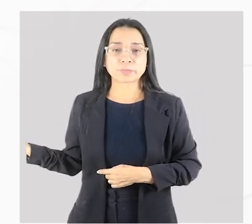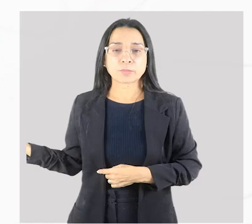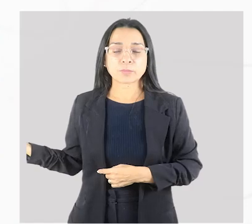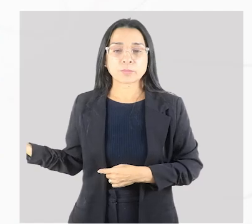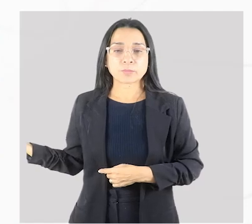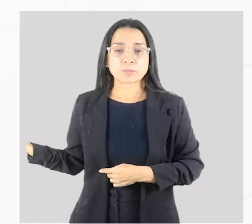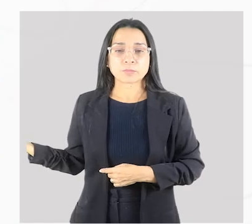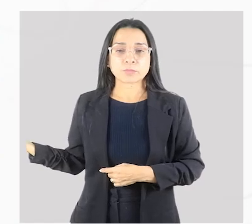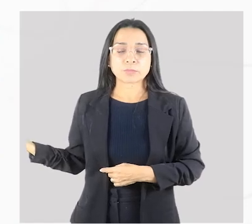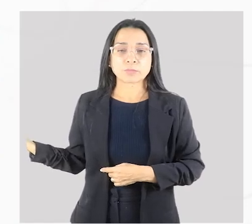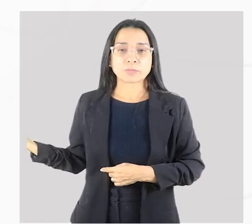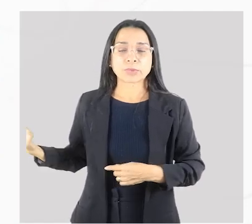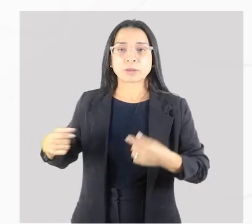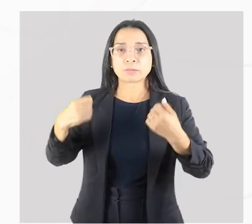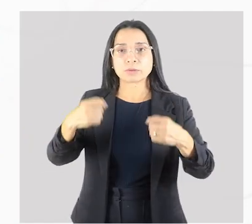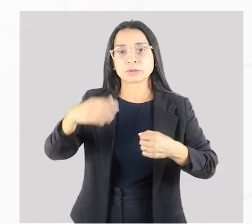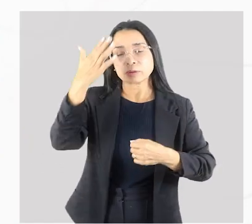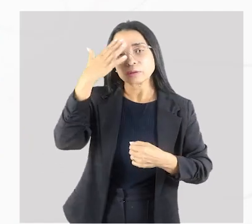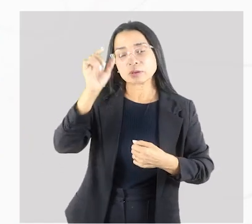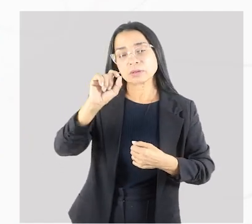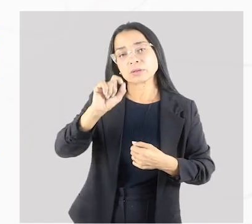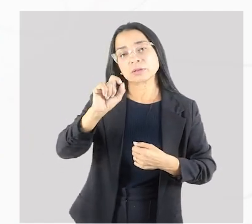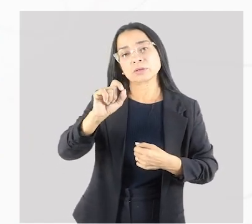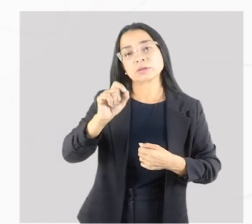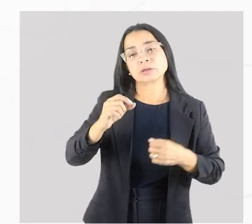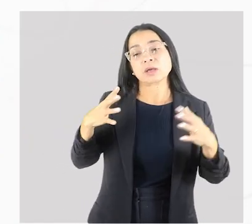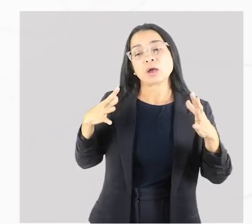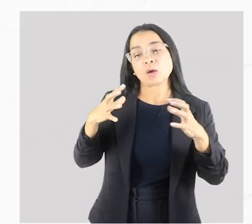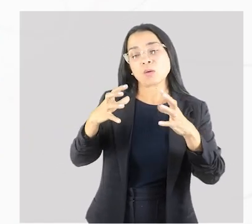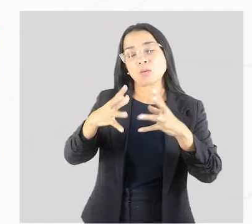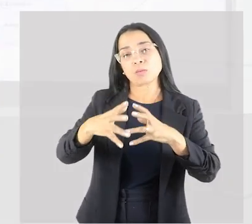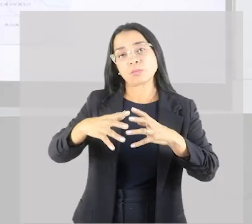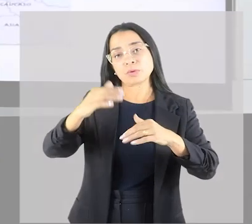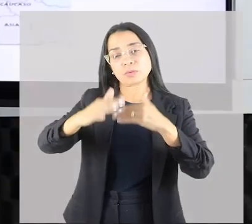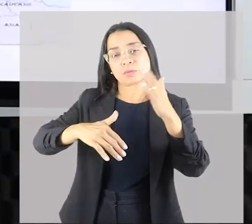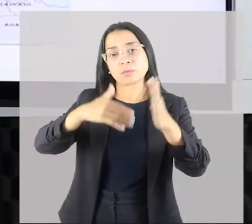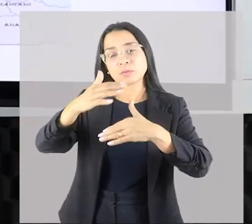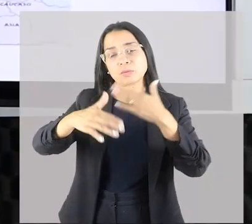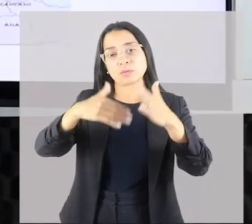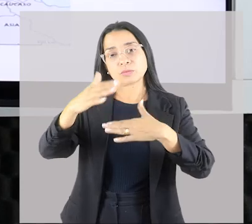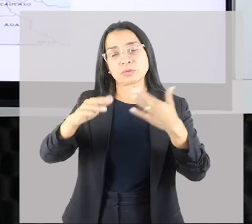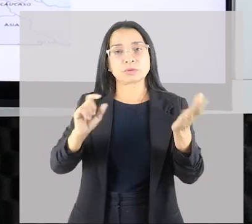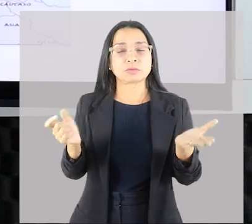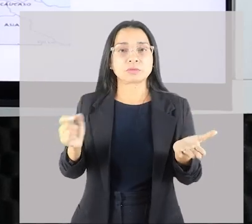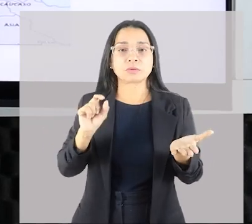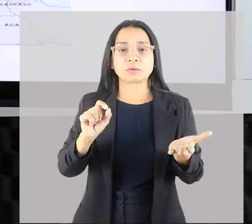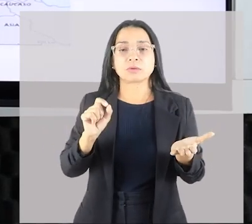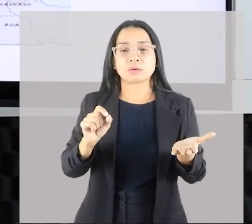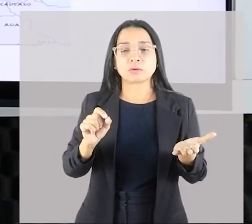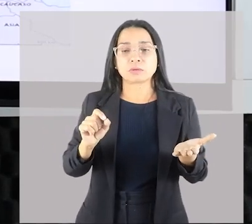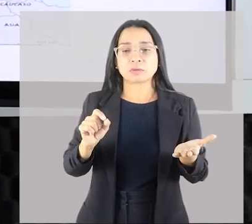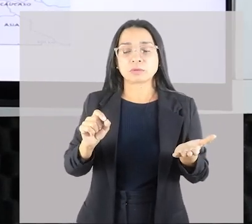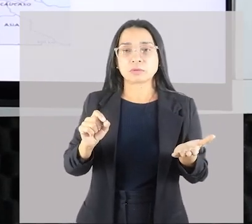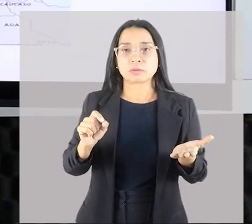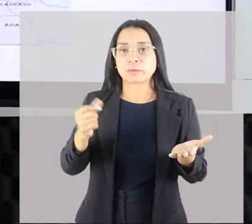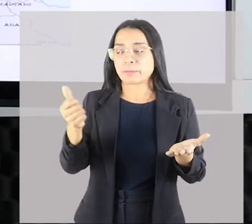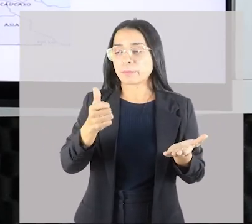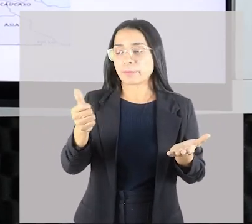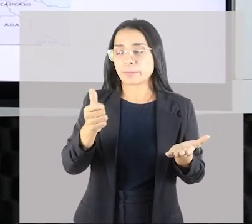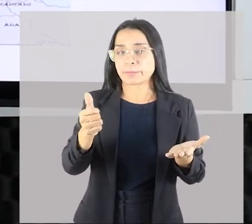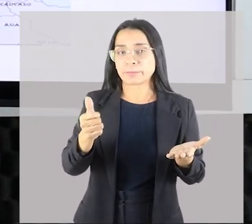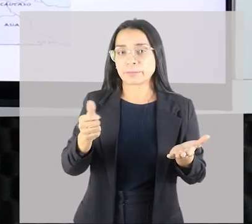Europa. A gente precisa entender que esse conflito ele é uma construção, ele foi evoluindo pouco a pouco.